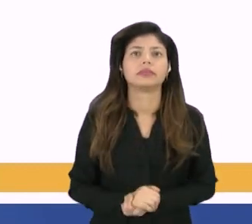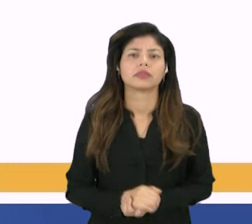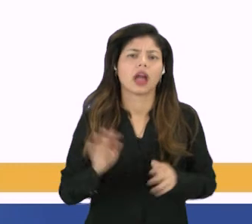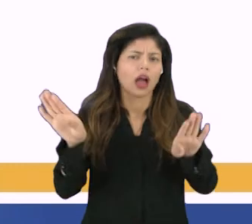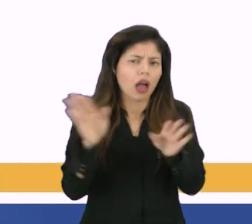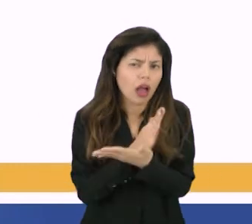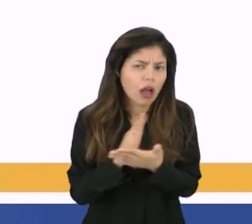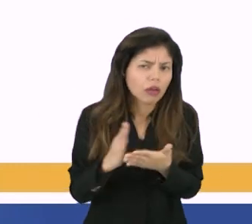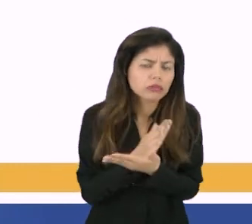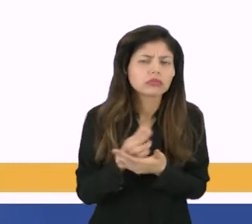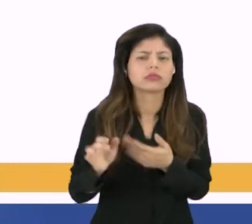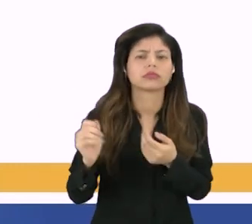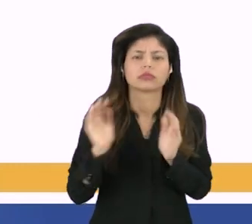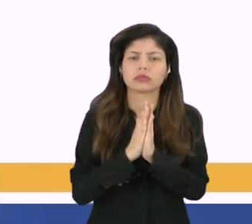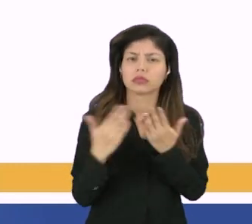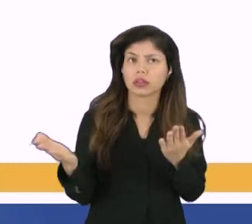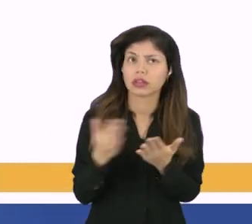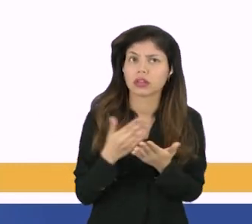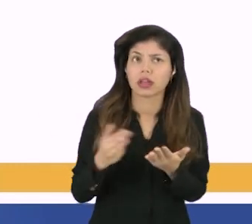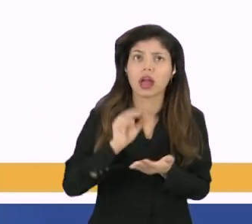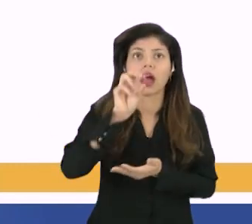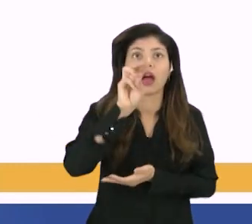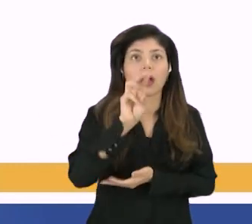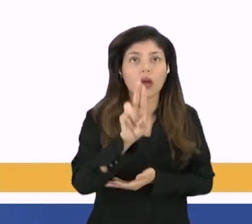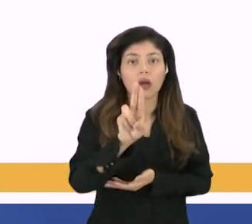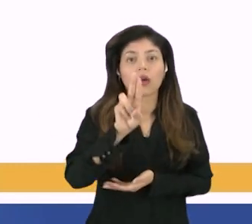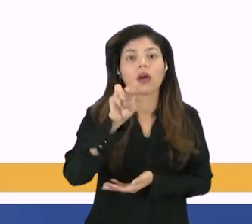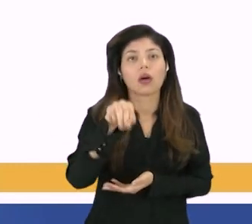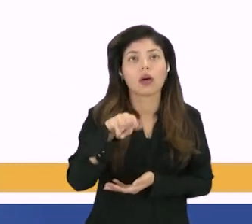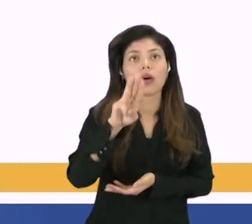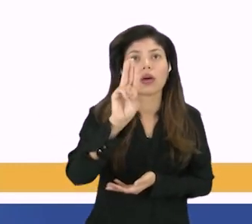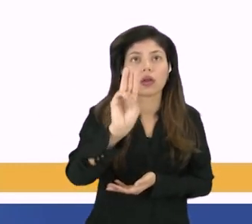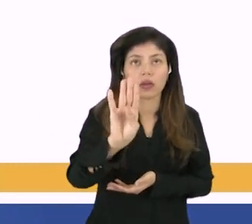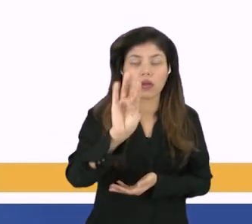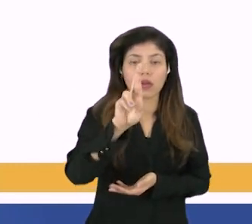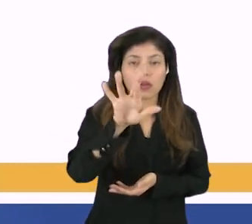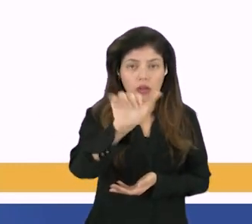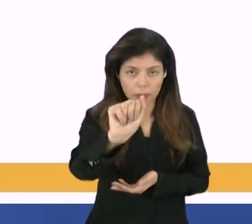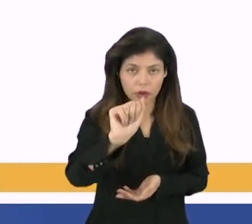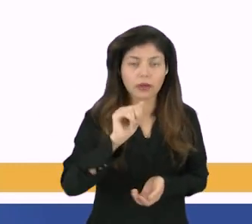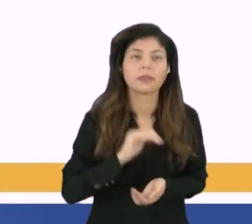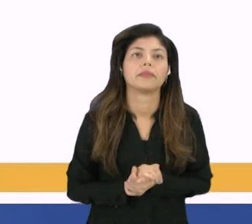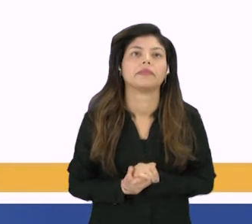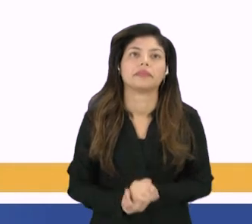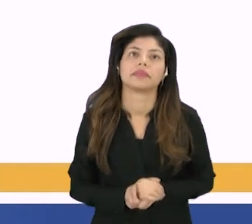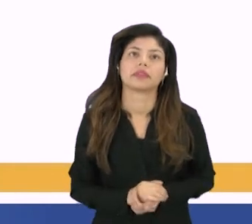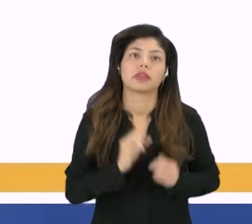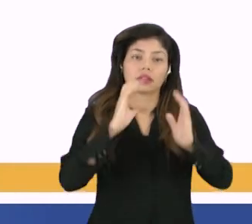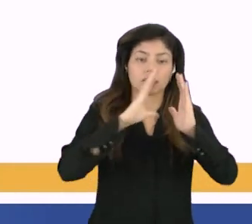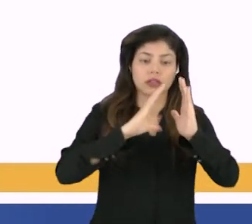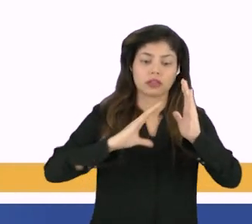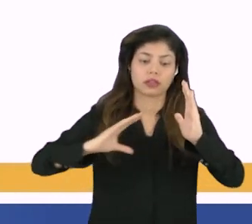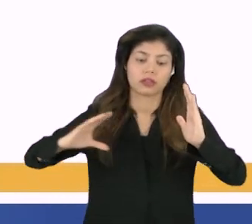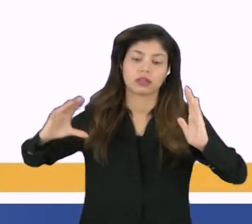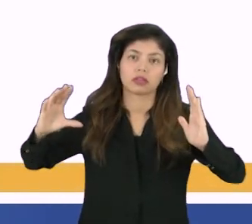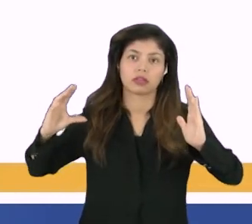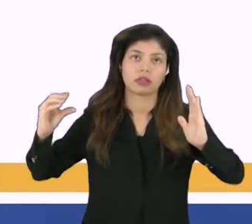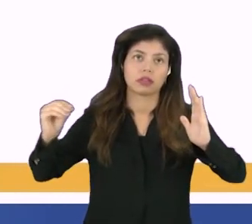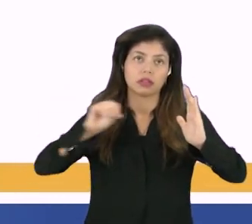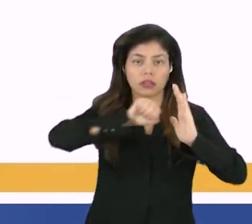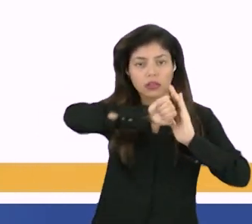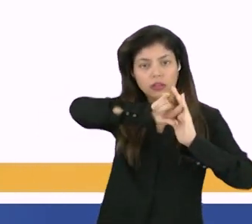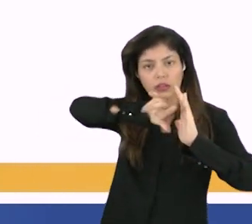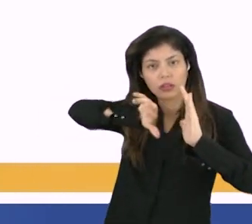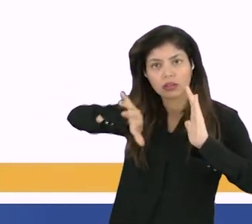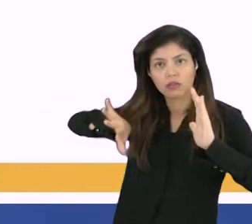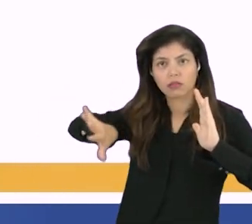alguns livros, é chamada também de umbra. Então, sombra e umbra, na verdade, é o efeito da propagação retilínea da luz. A